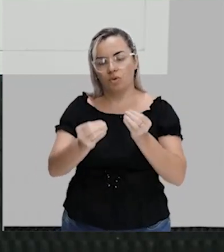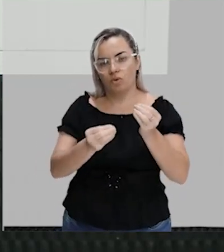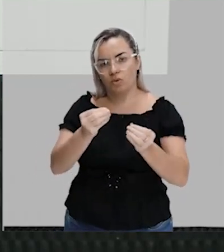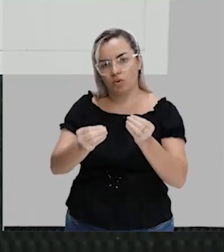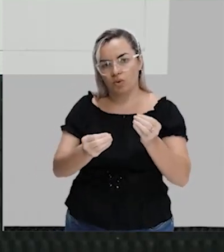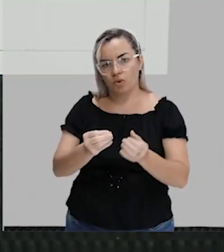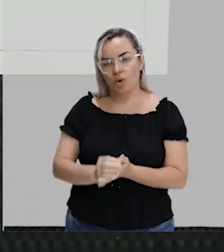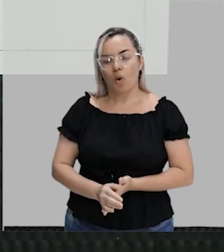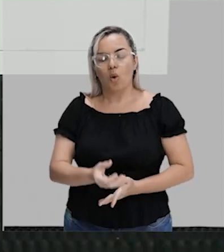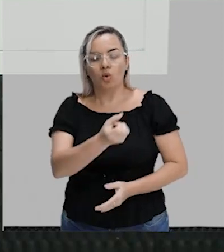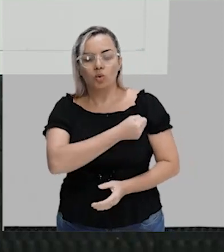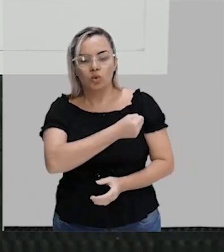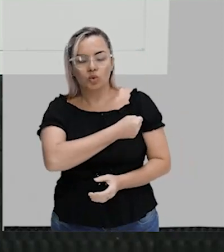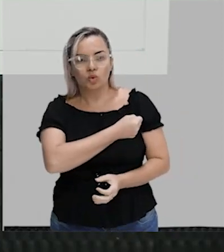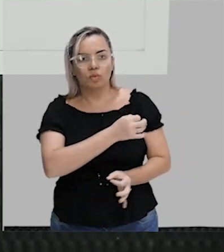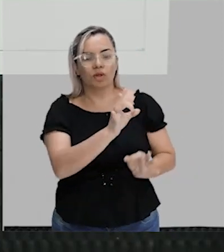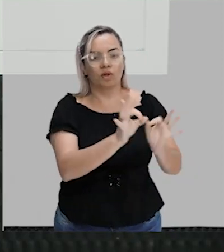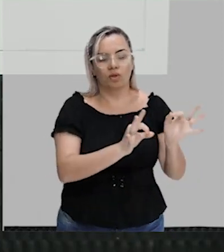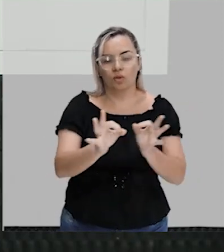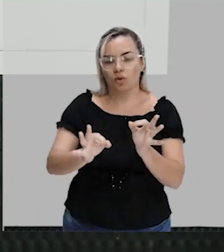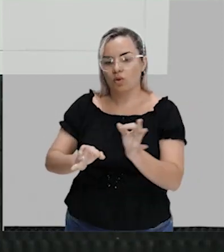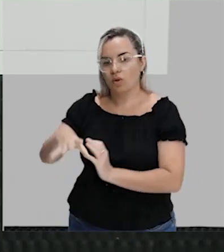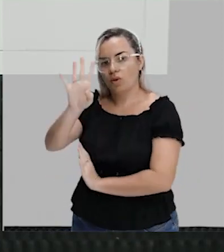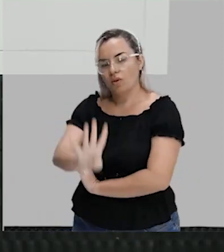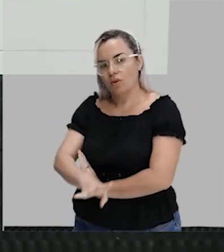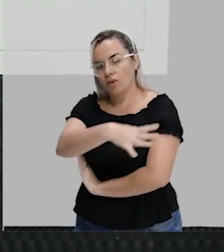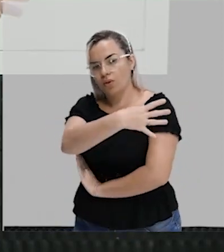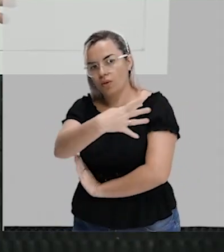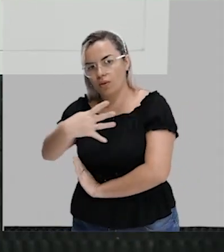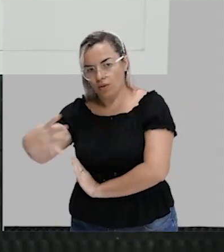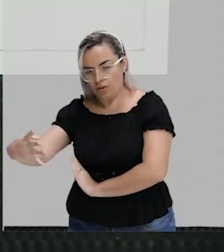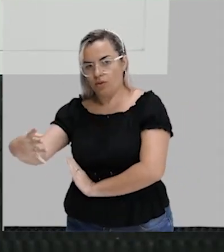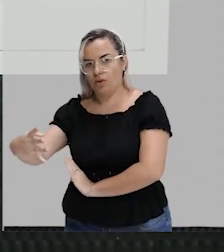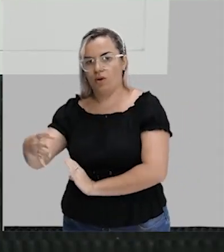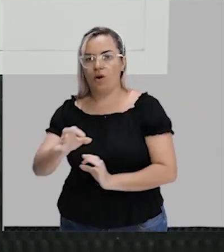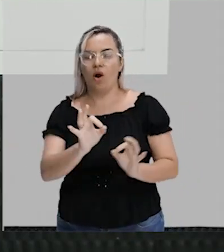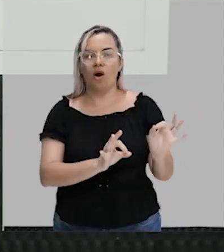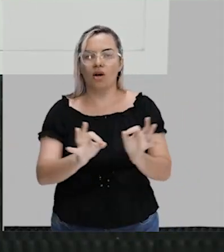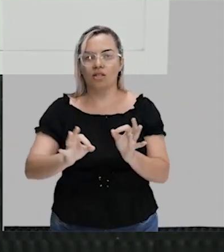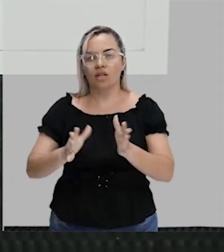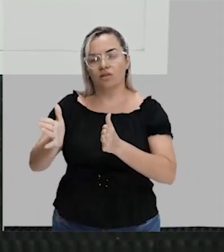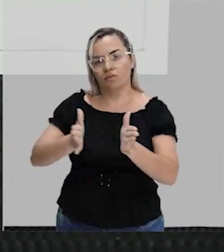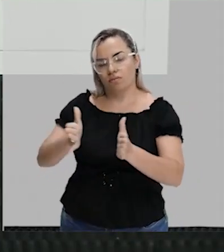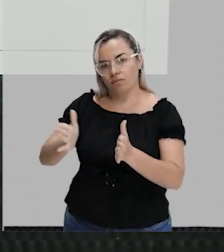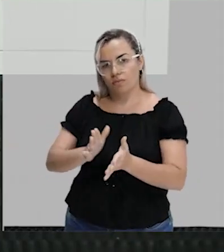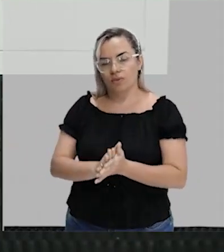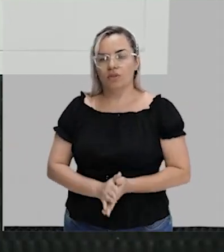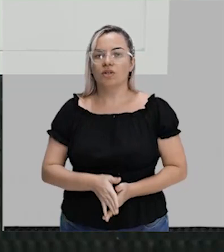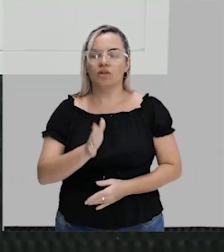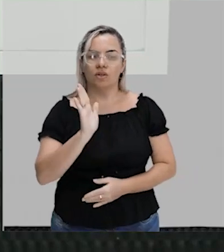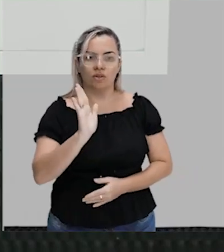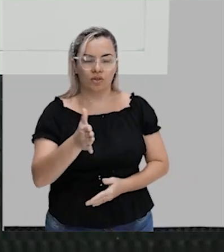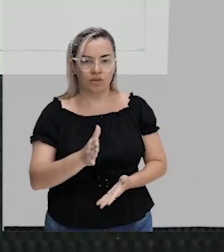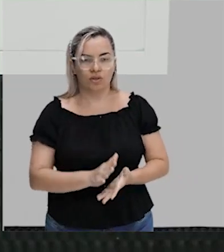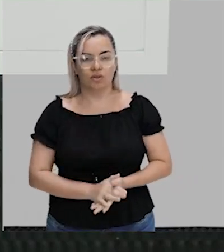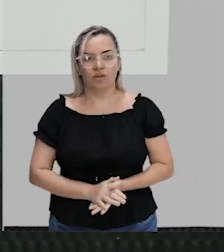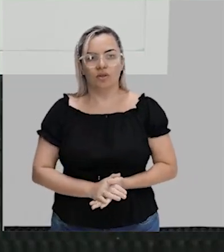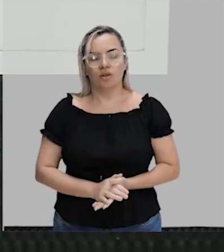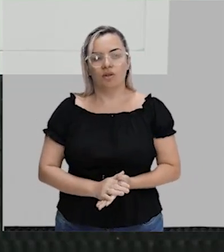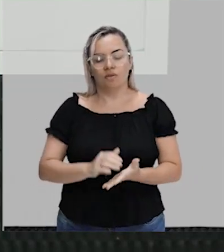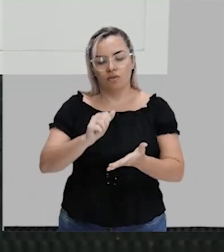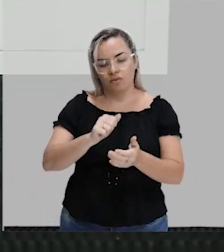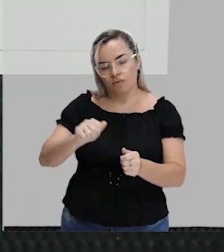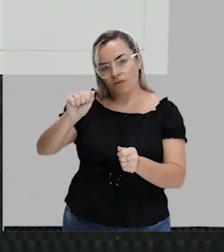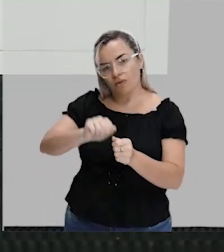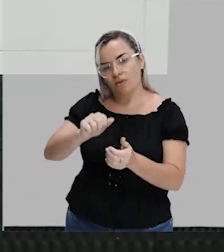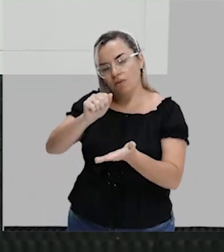os elementos se dispõe né dessa tabela né Matriz é uma tabela tá e já falamos até uma aula de exercício